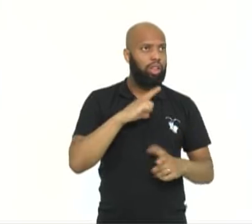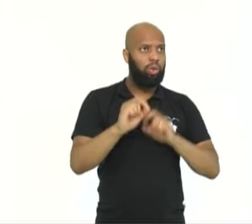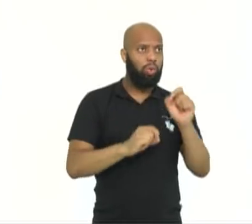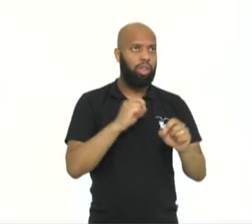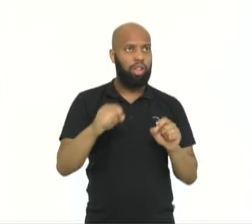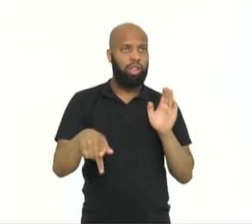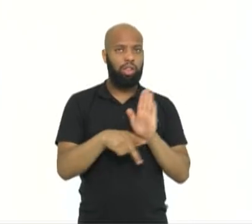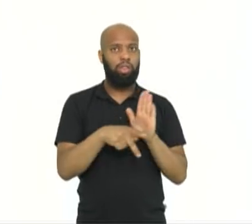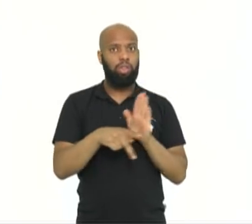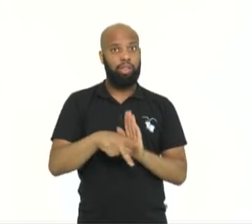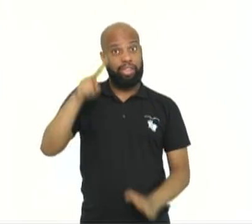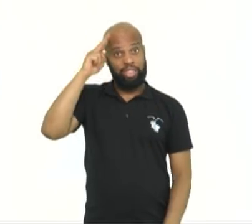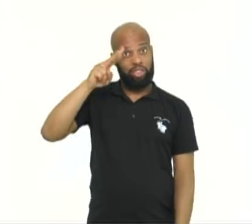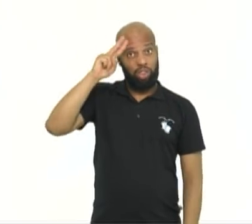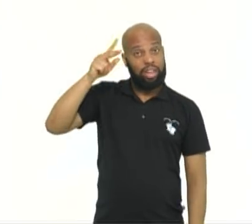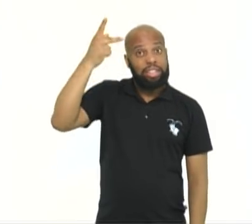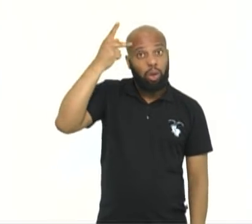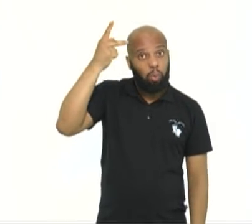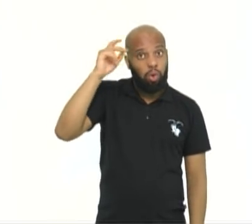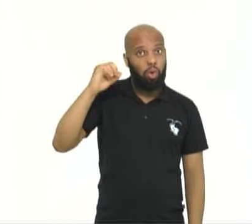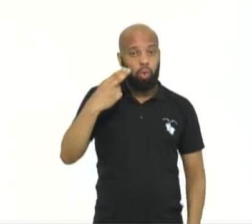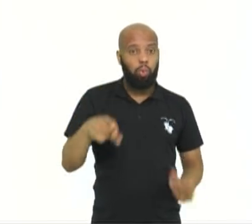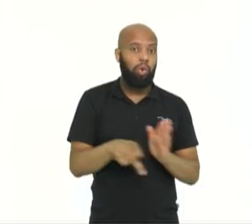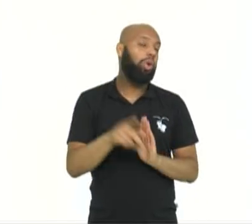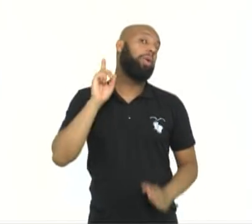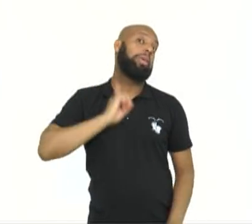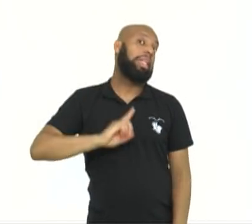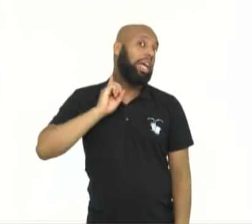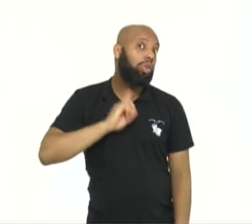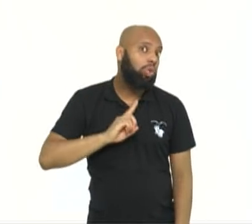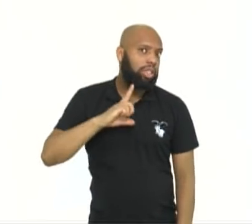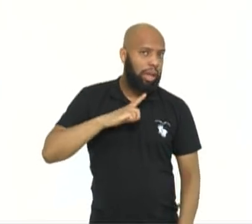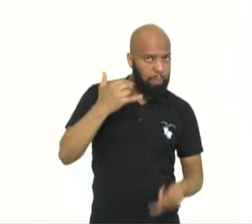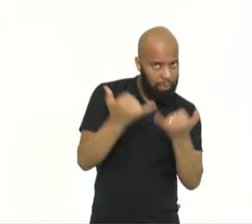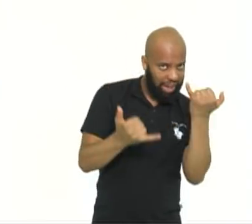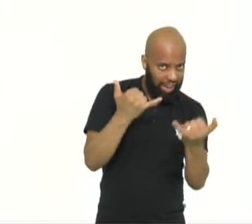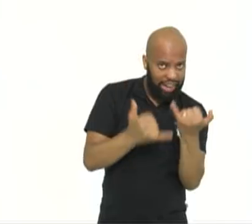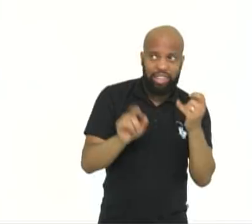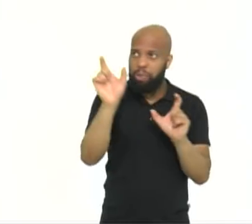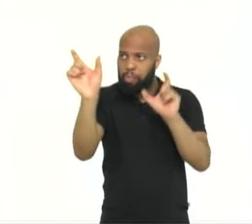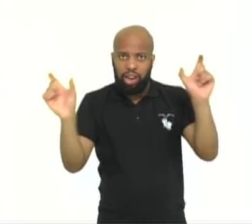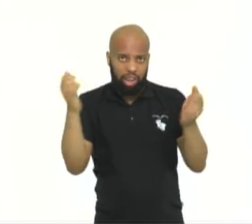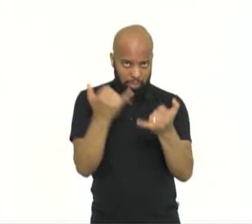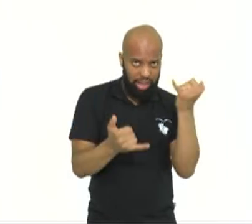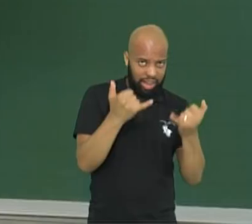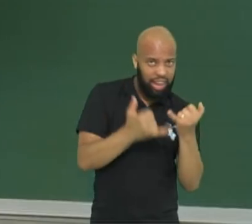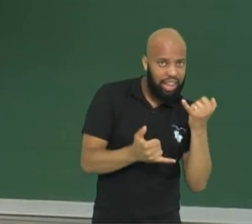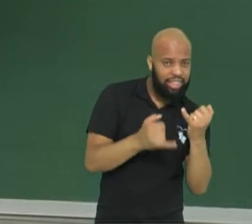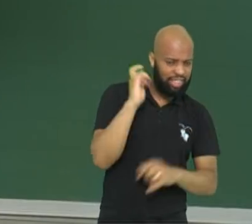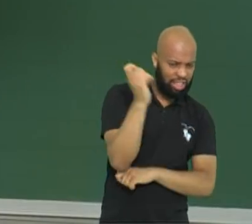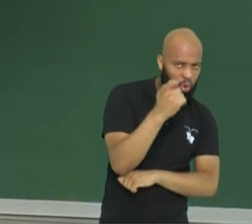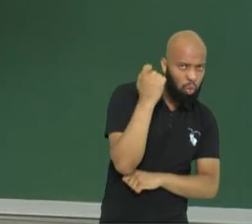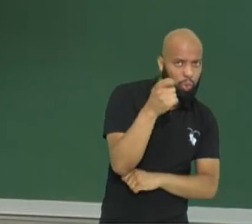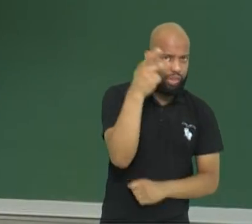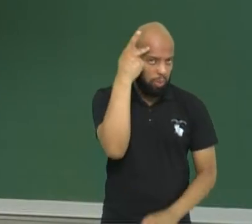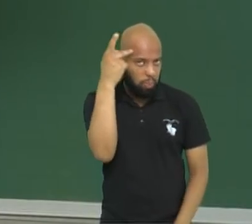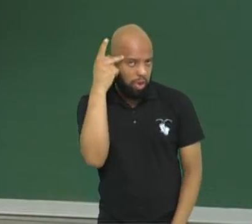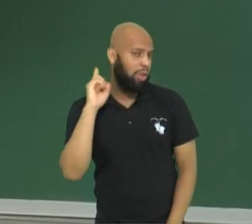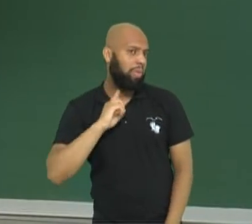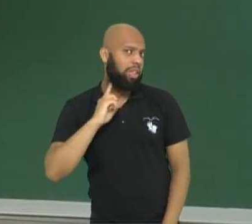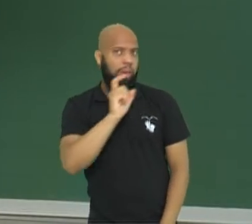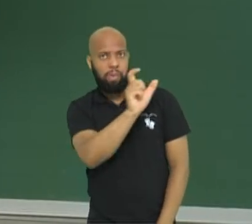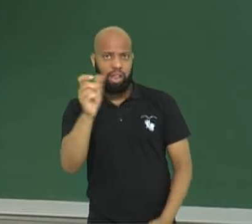causos paulistas ou os causos mineiros? E aí, será que se parece com os causos paulistas ou mineiros ou mesmo de